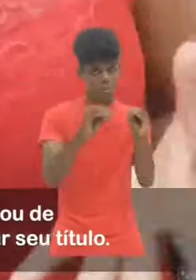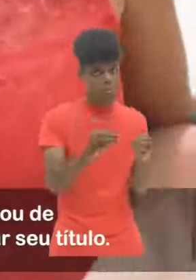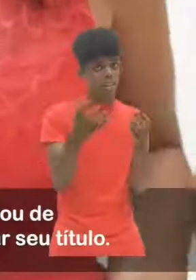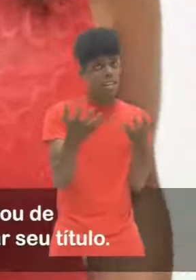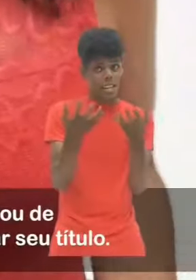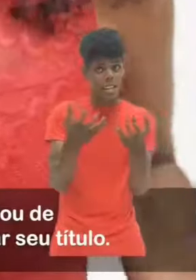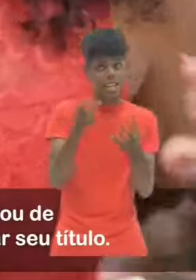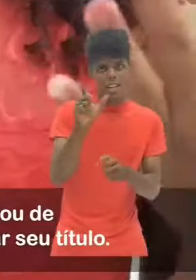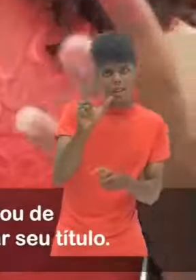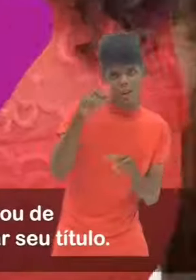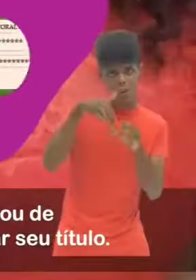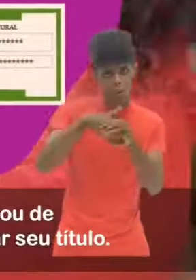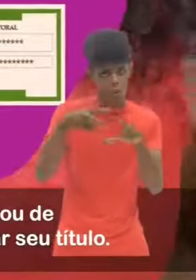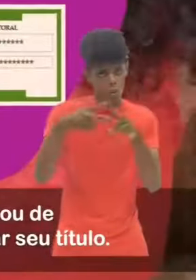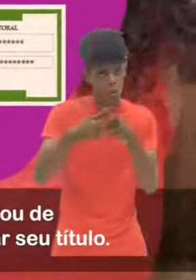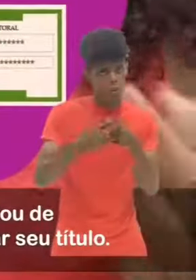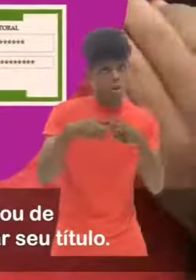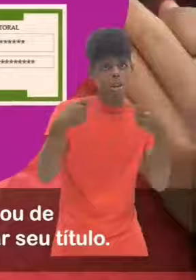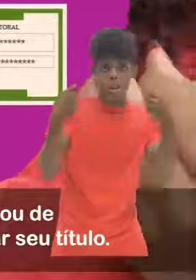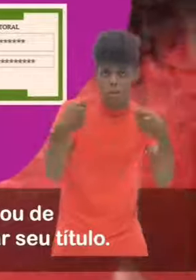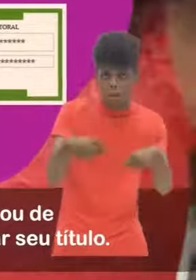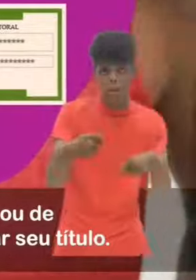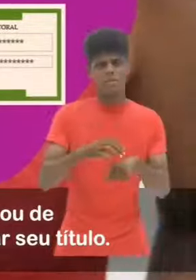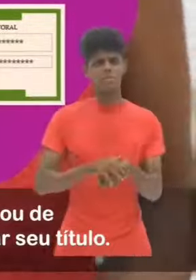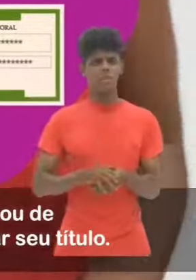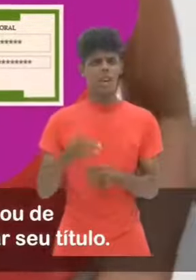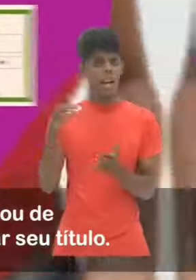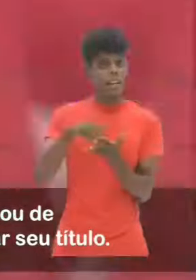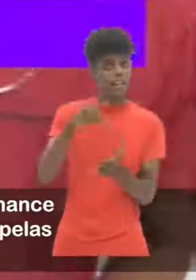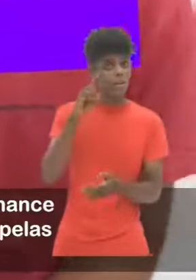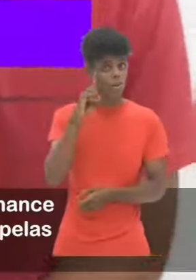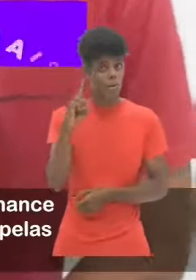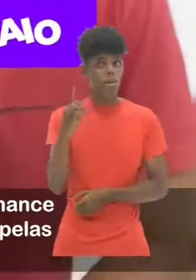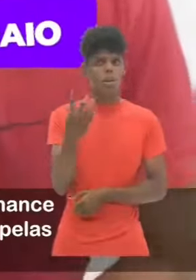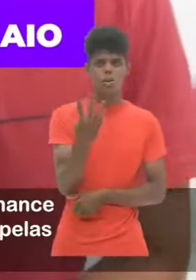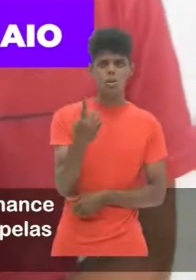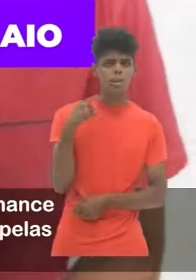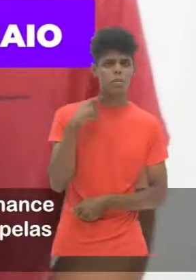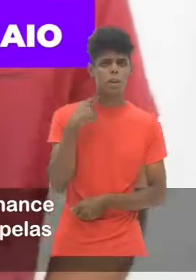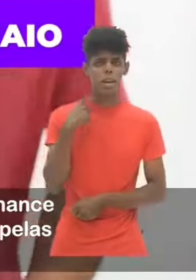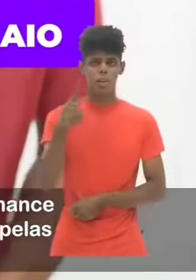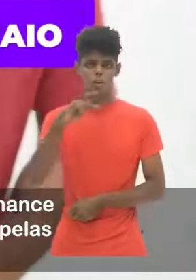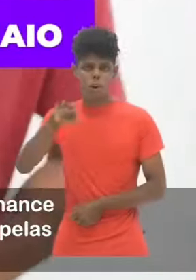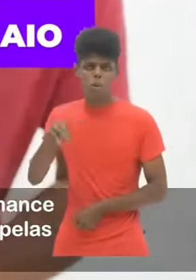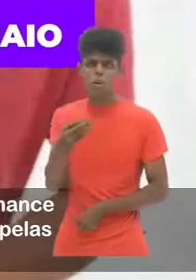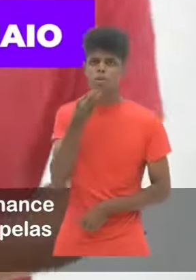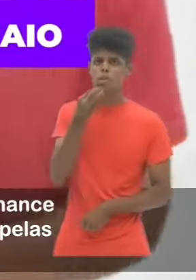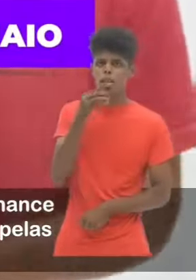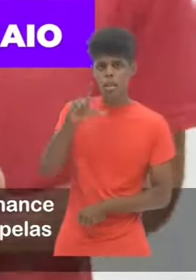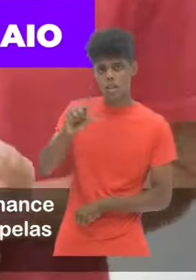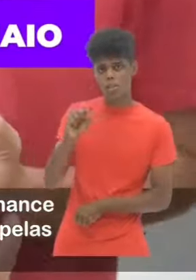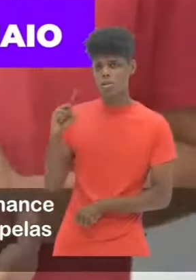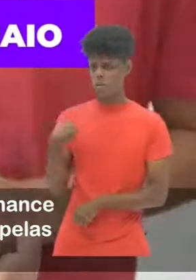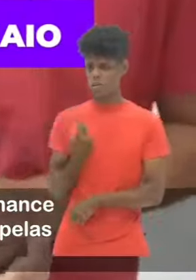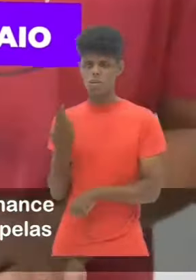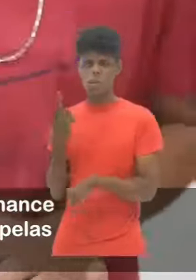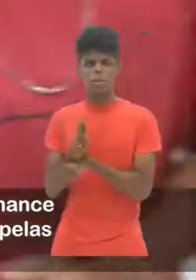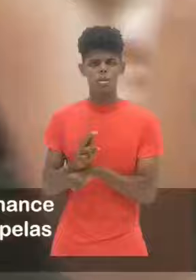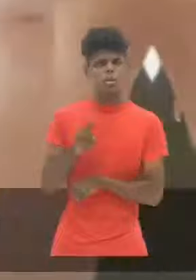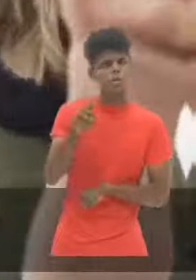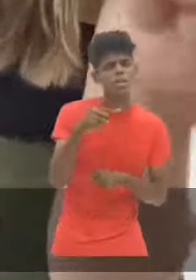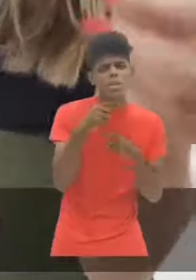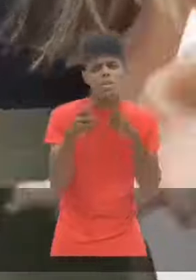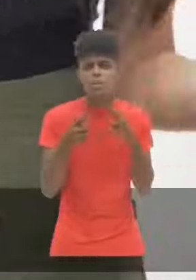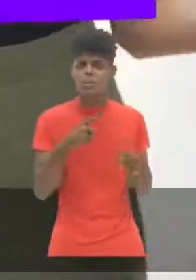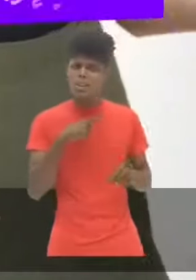E-Título. Isso vale para você que mudou de cidade e precisa regularizar seu título. Até o dia 4 de maio é a sua chance de escolher quem vai lutar pelas suas